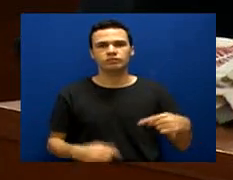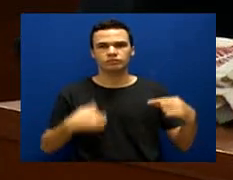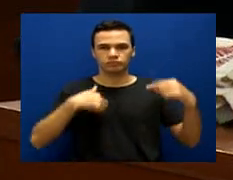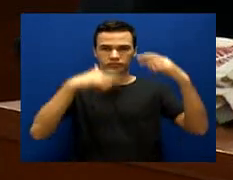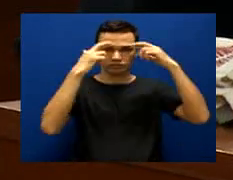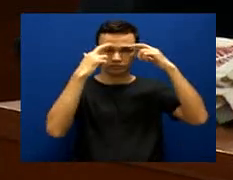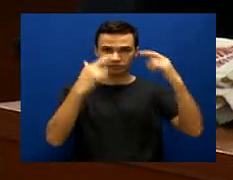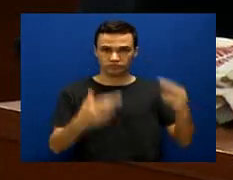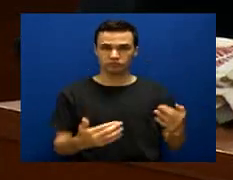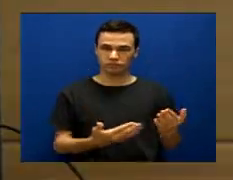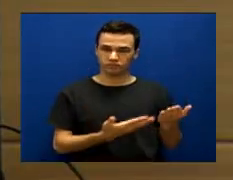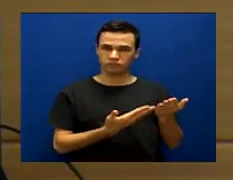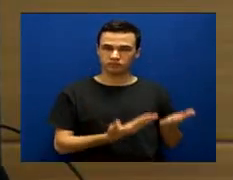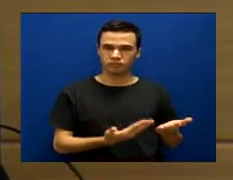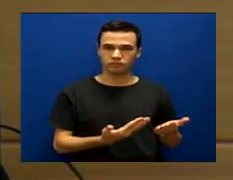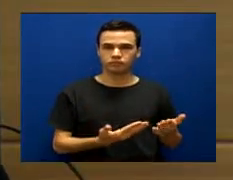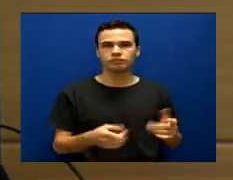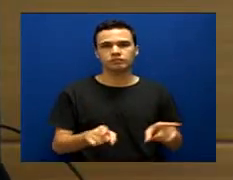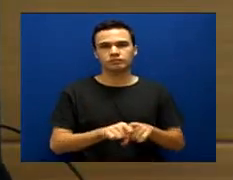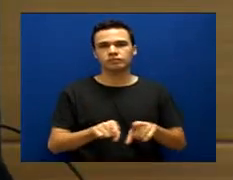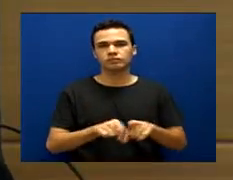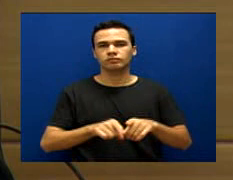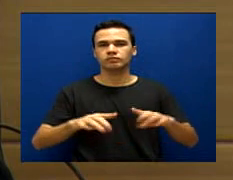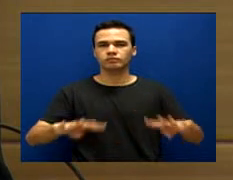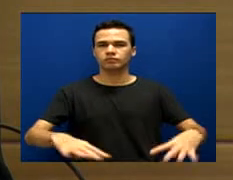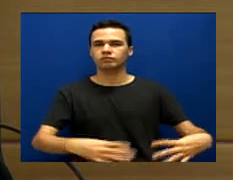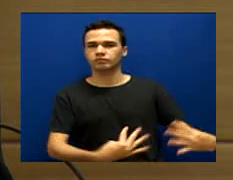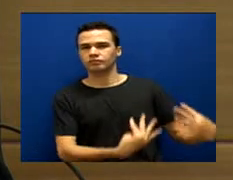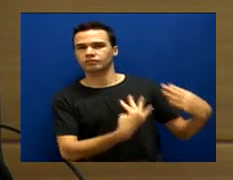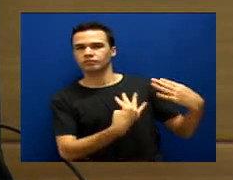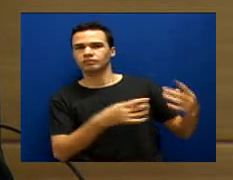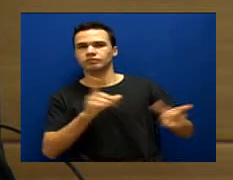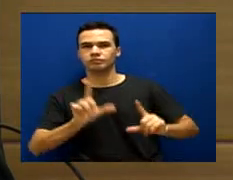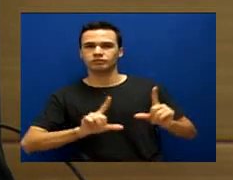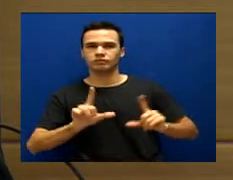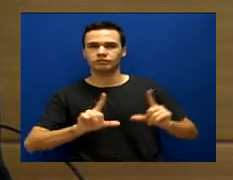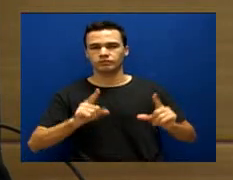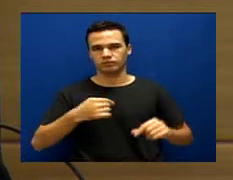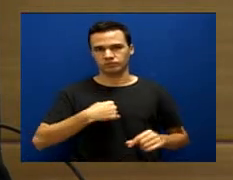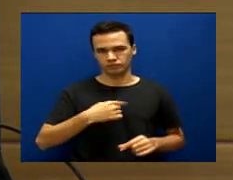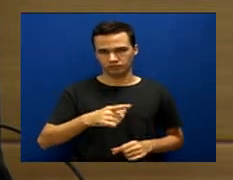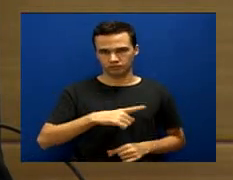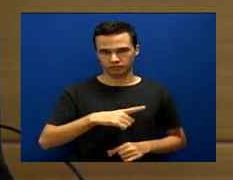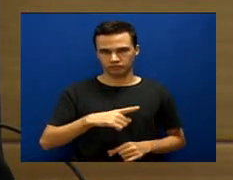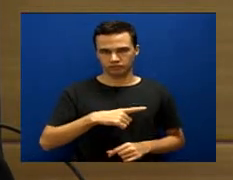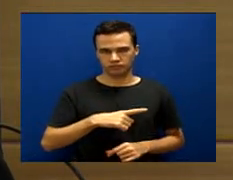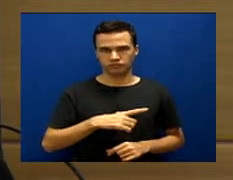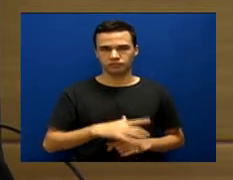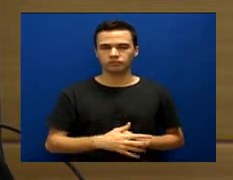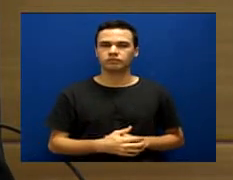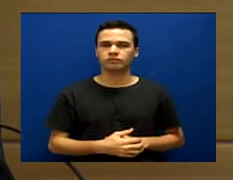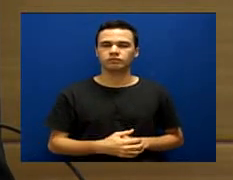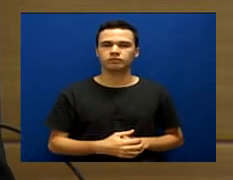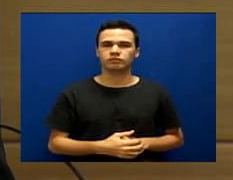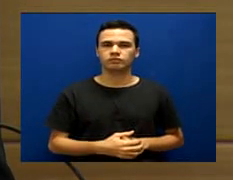a você e ao que está nos assistindo, fiz questão de trazer aqui conosco